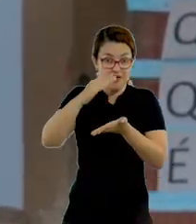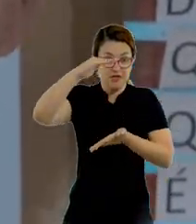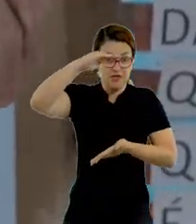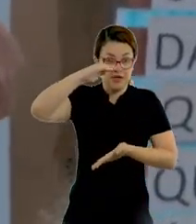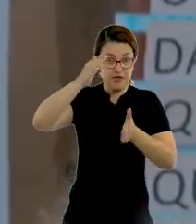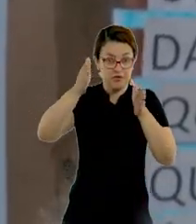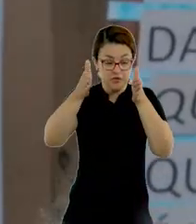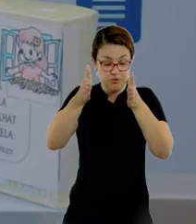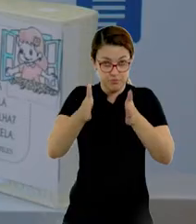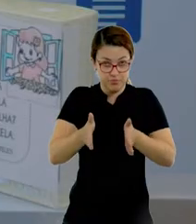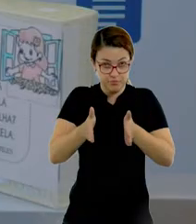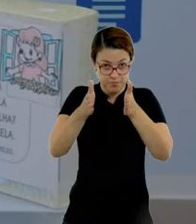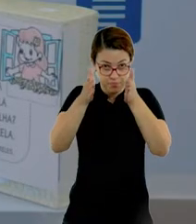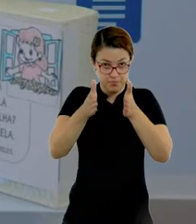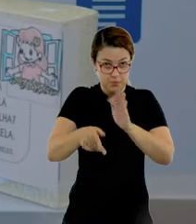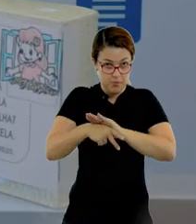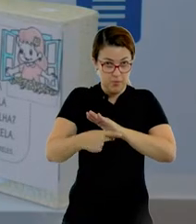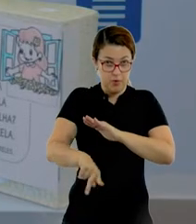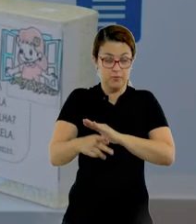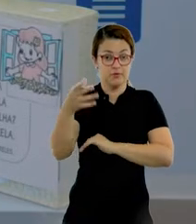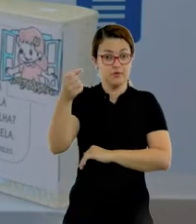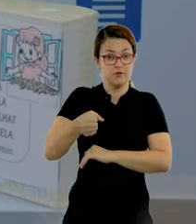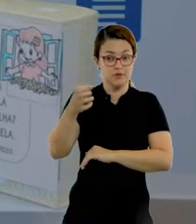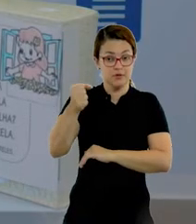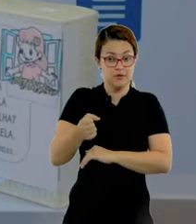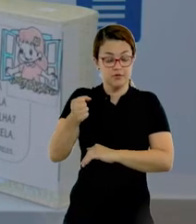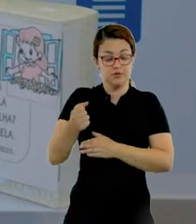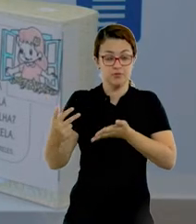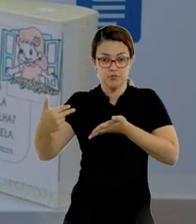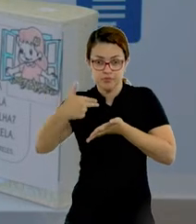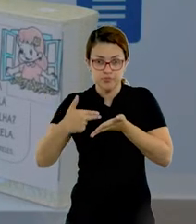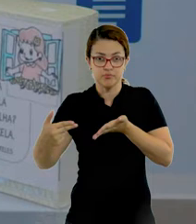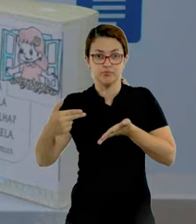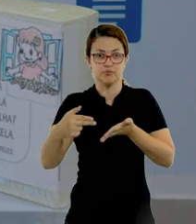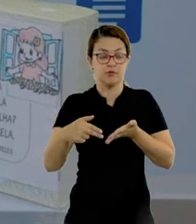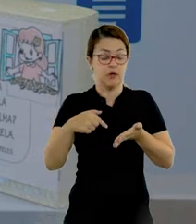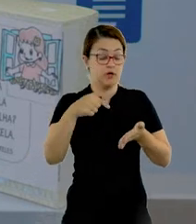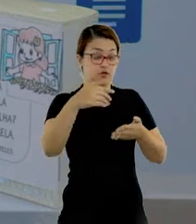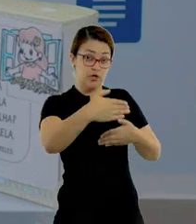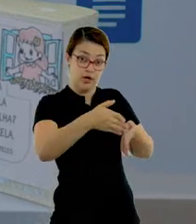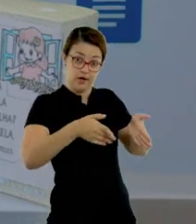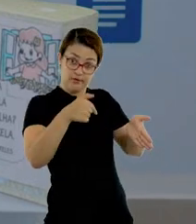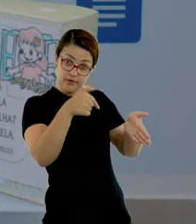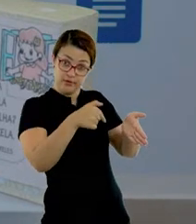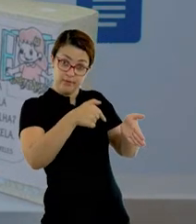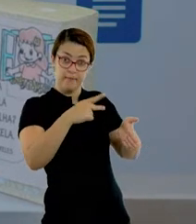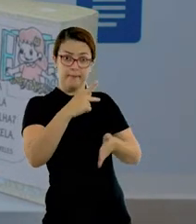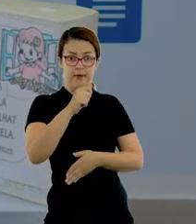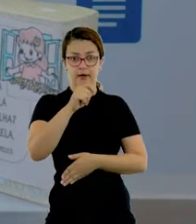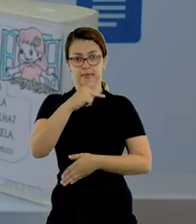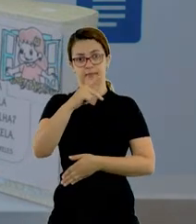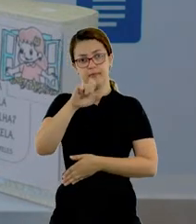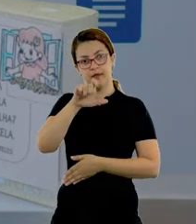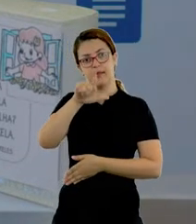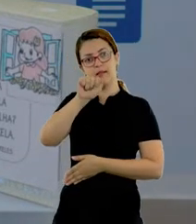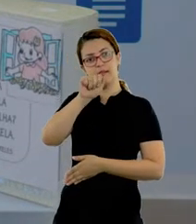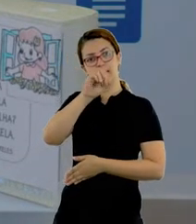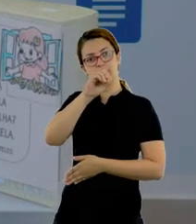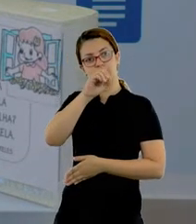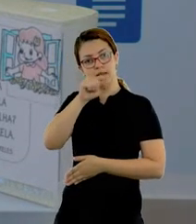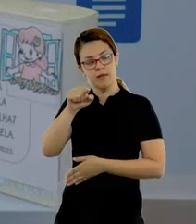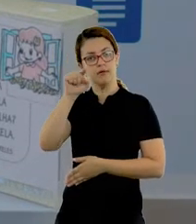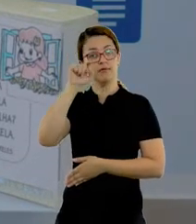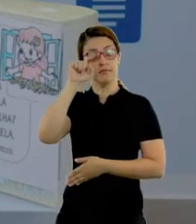ó, já quadradinho, e este foi feito com papelão, certo? Feito isso, a gente